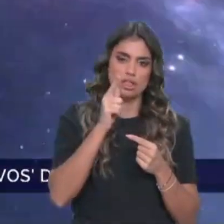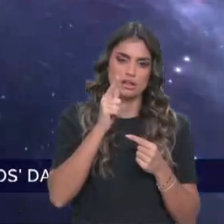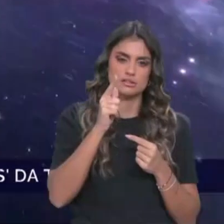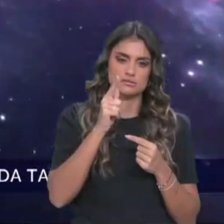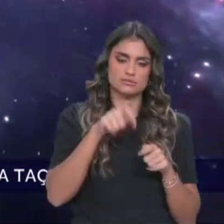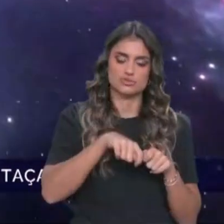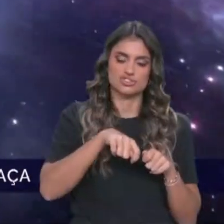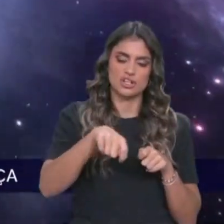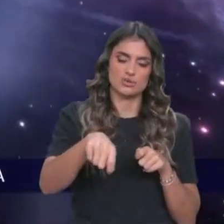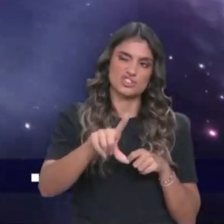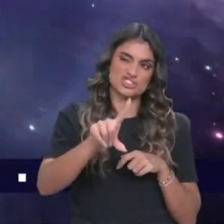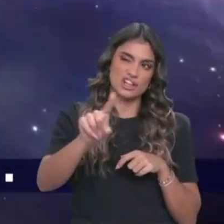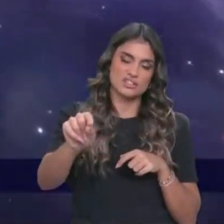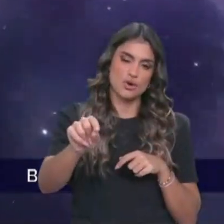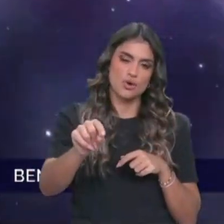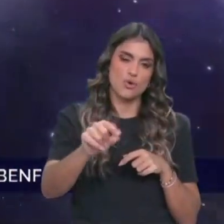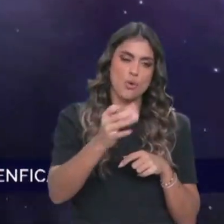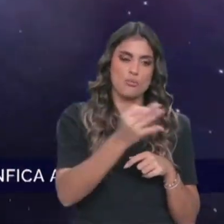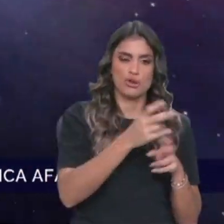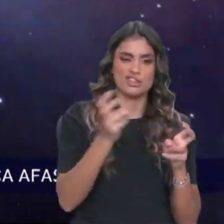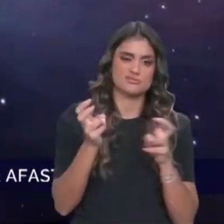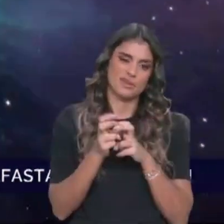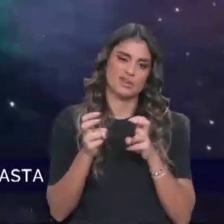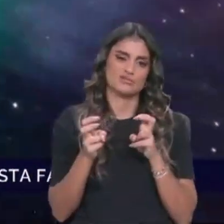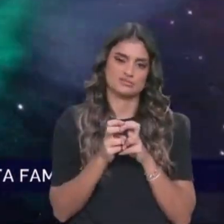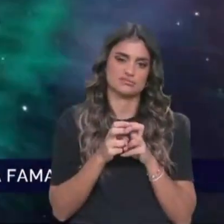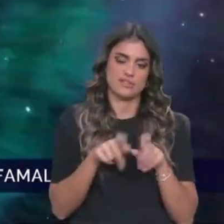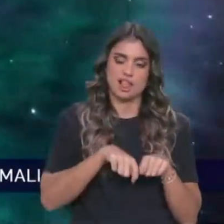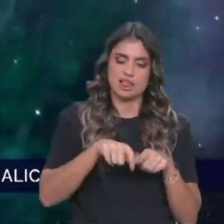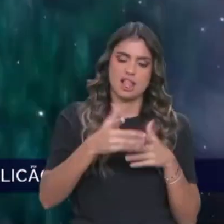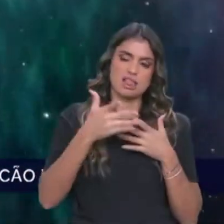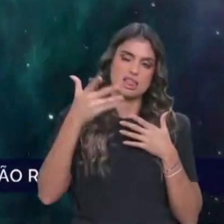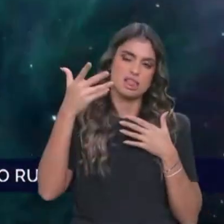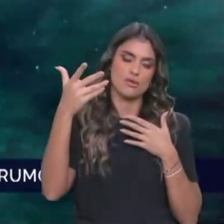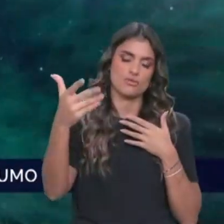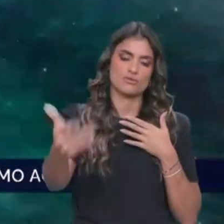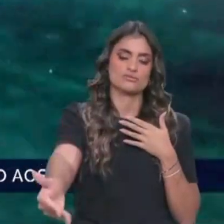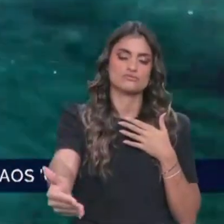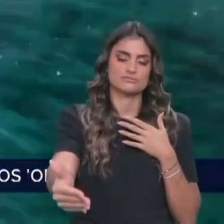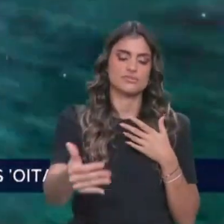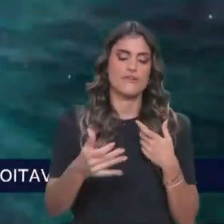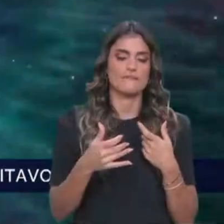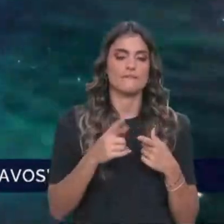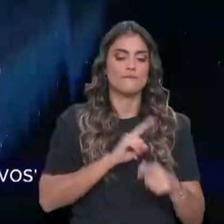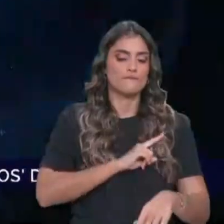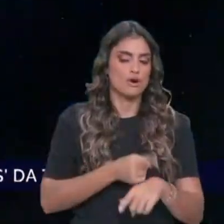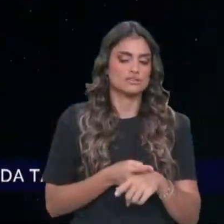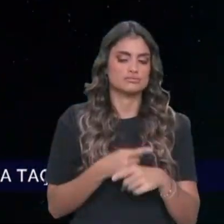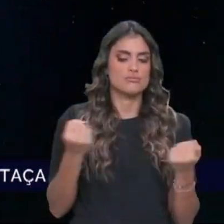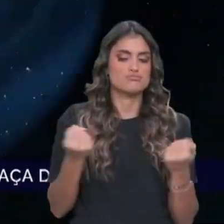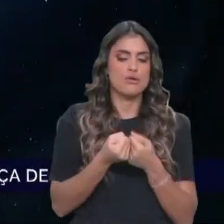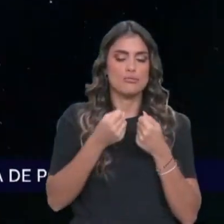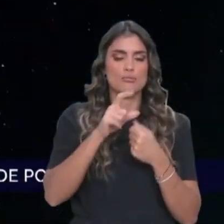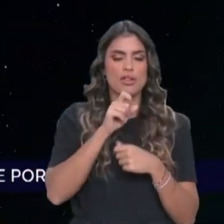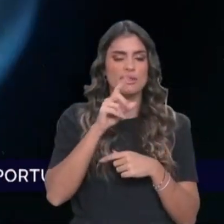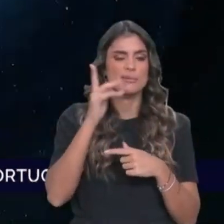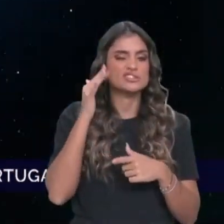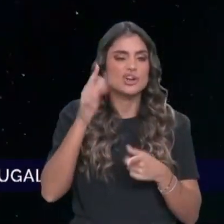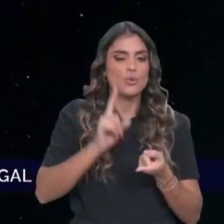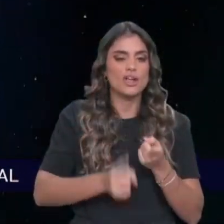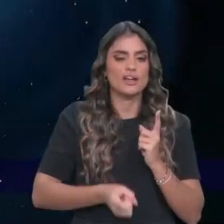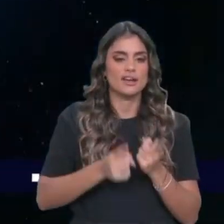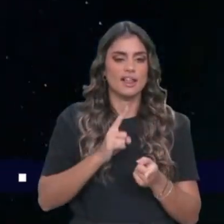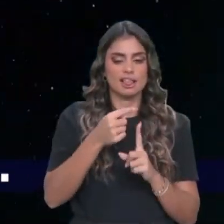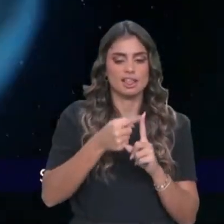da distância de Porto a Espinho, autenticamente. Portanto, extremamente densas, muito densas. Quando colidem, podes imaginar que temos